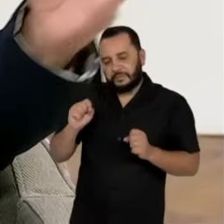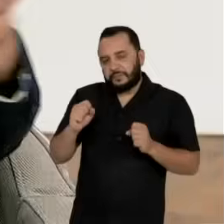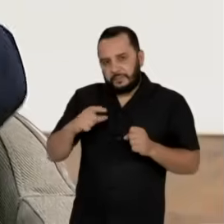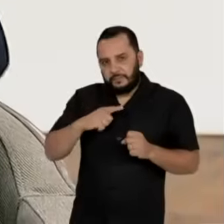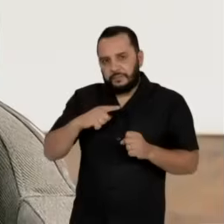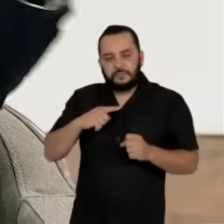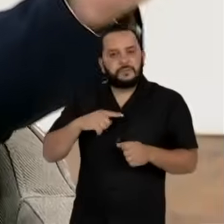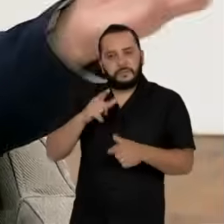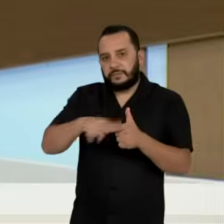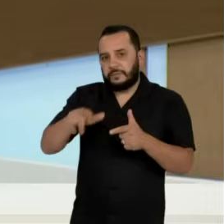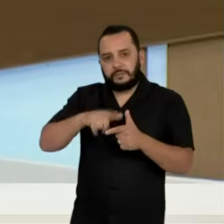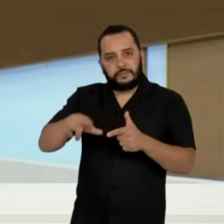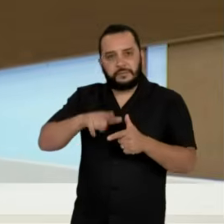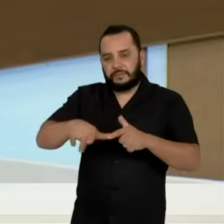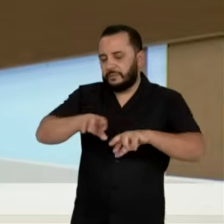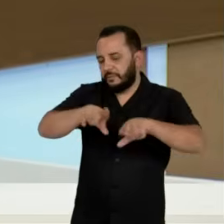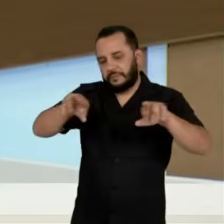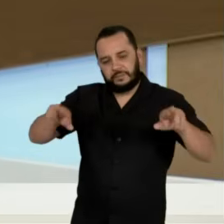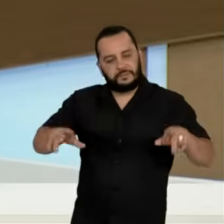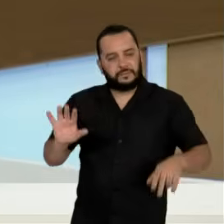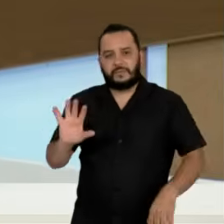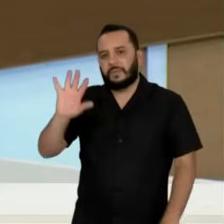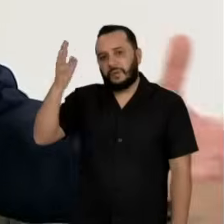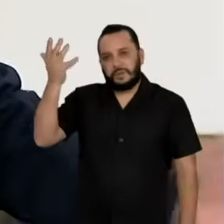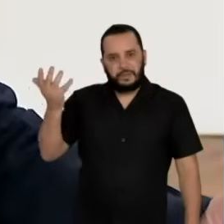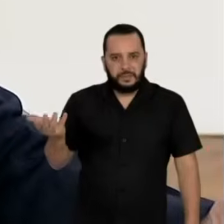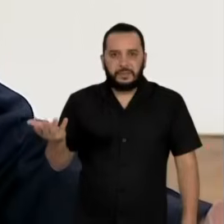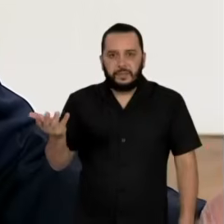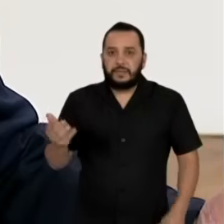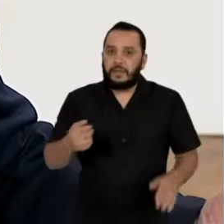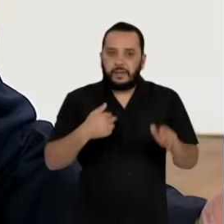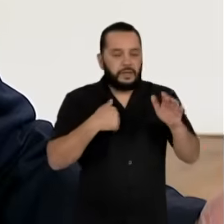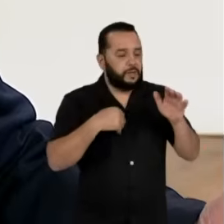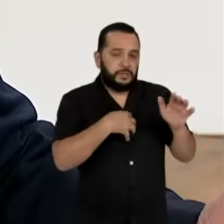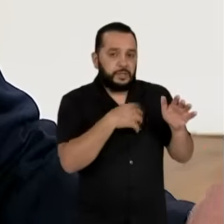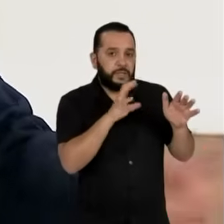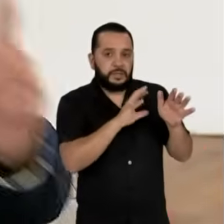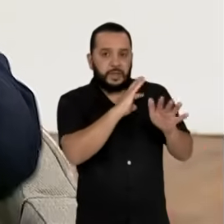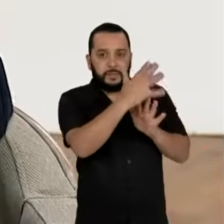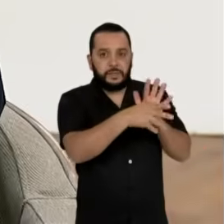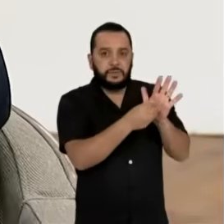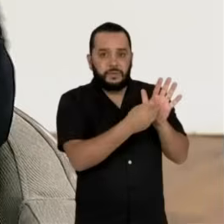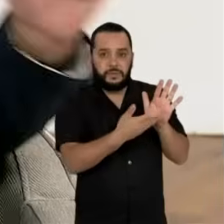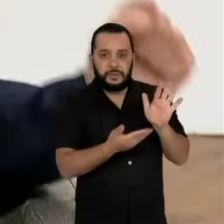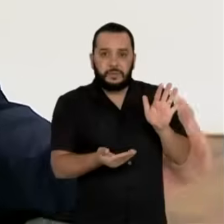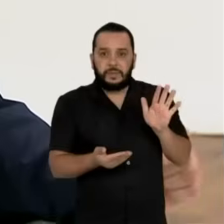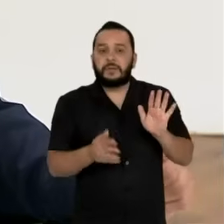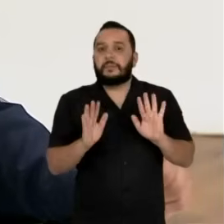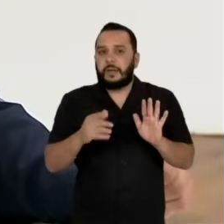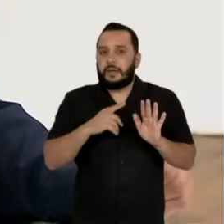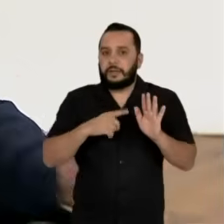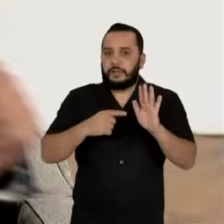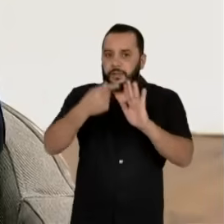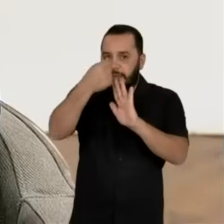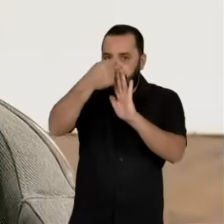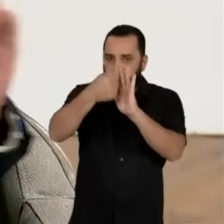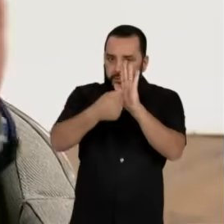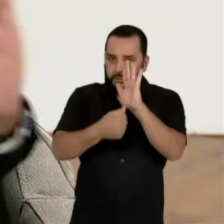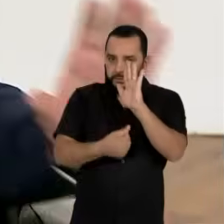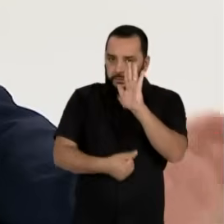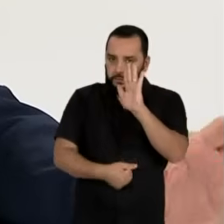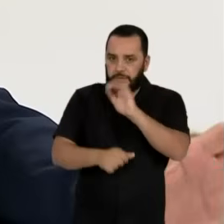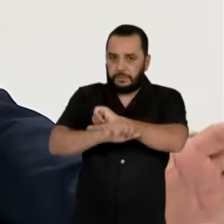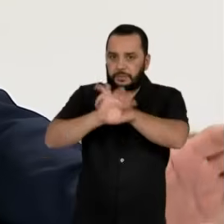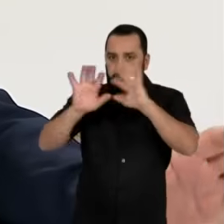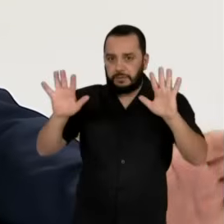pragas do Egito, né? Vai acontecer na hora de executar a Amazônia, né? Agora, a prestação de contas nunca. Essa tem que ser limpa,